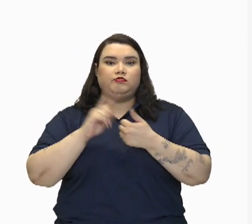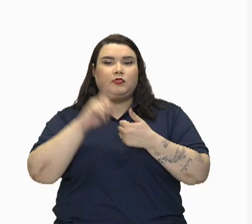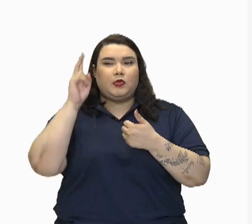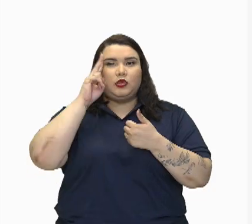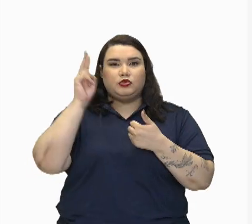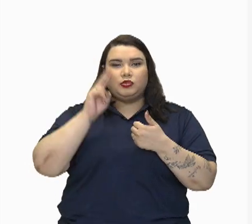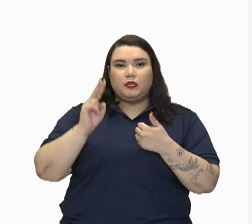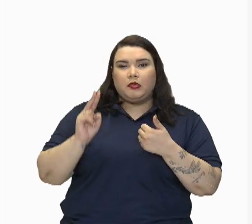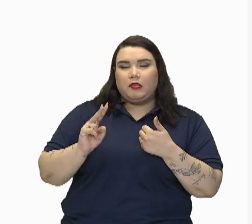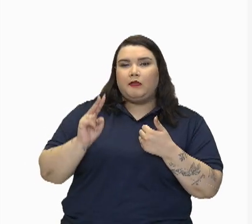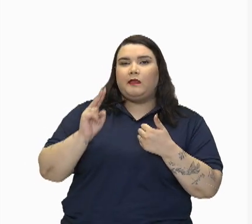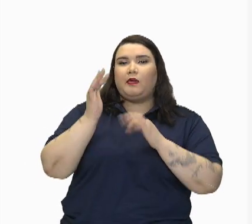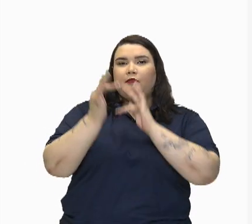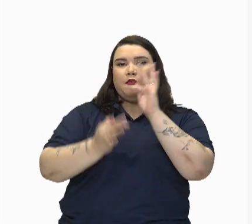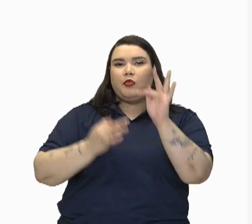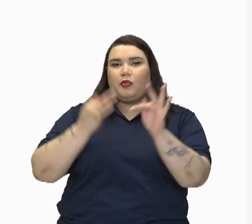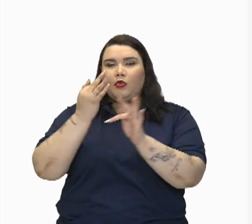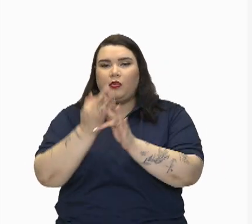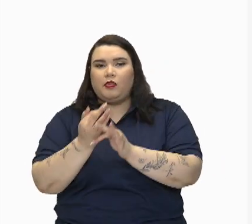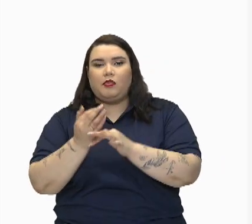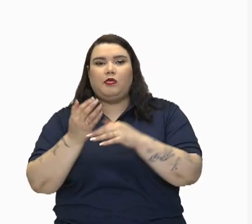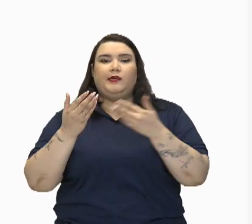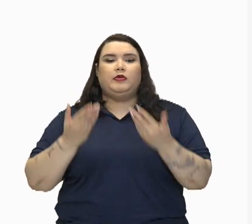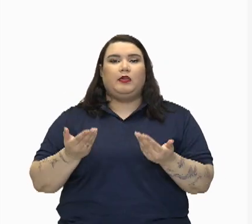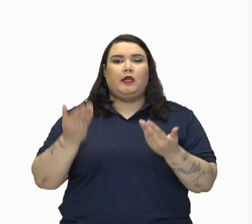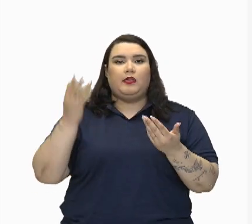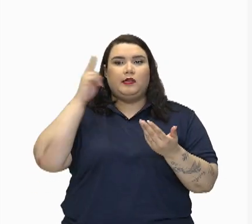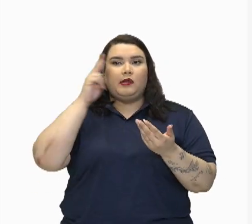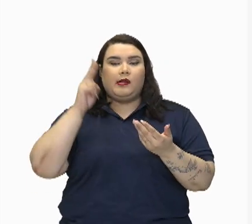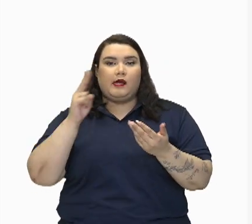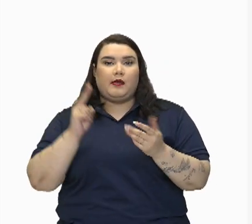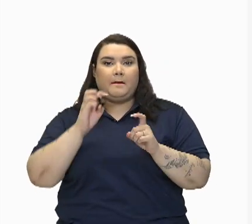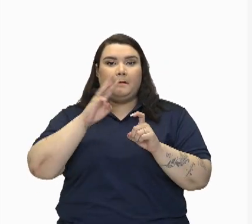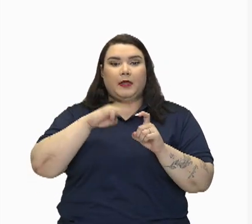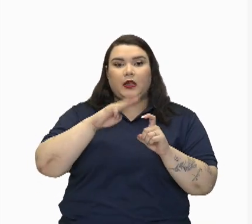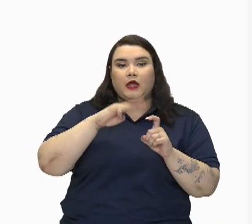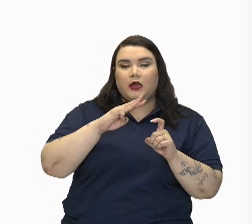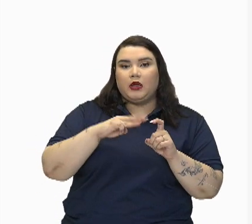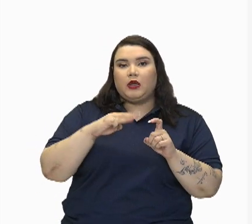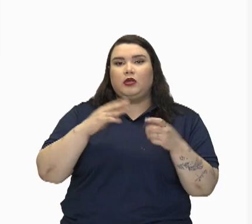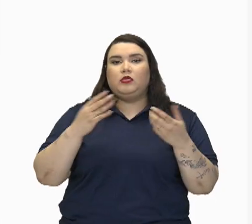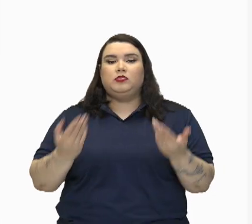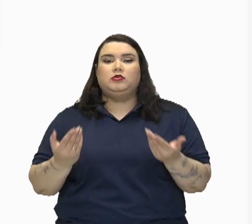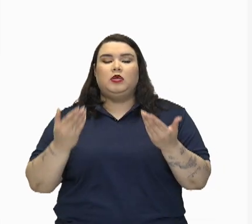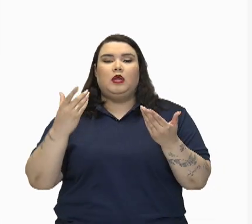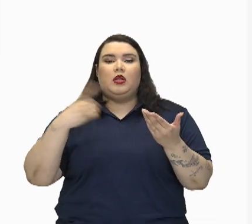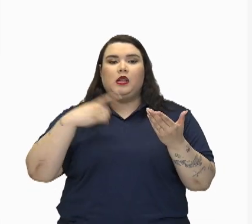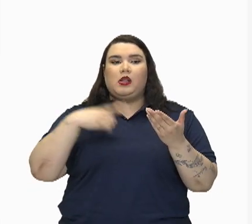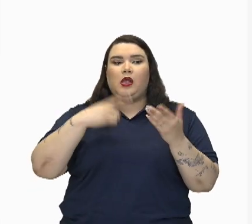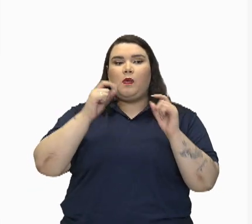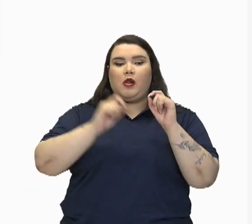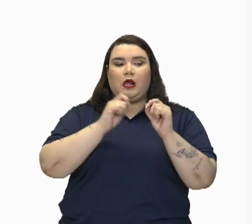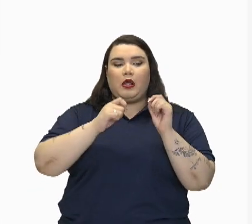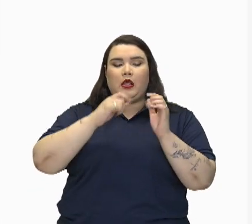de fadas, nas fábulas, nas lendas, na